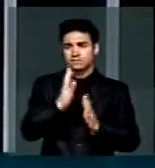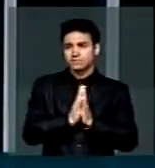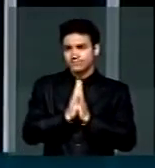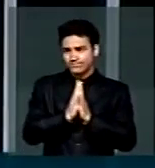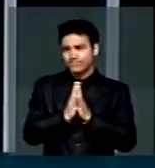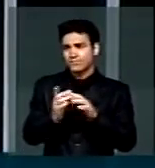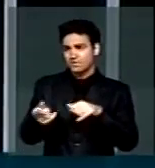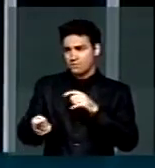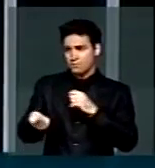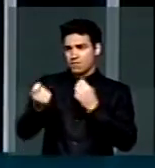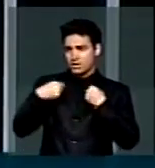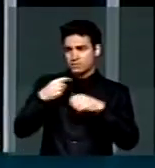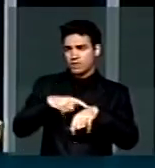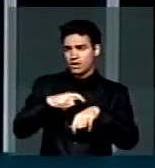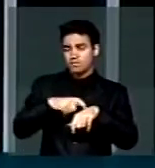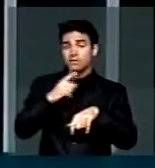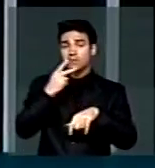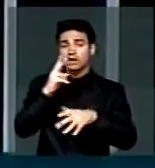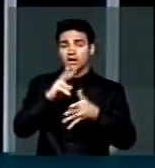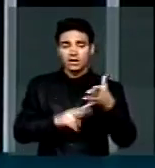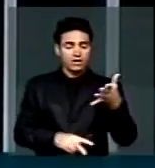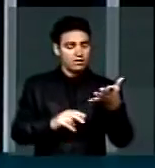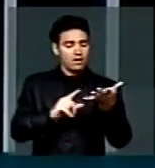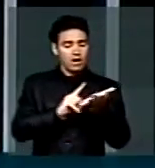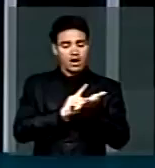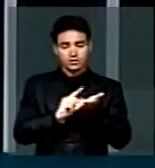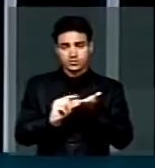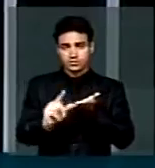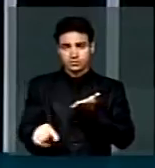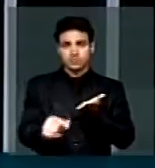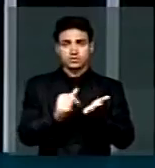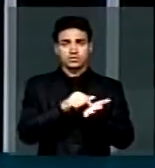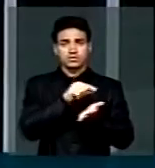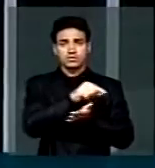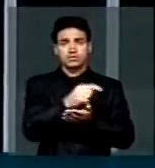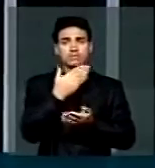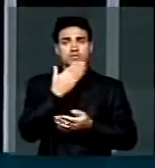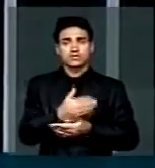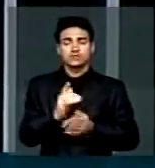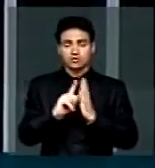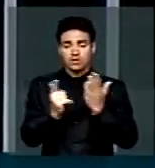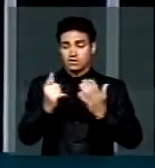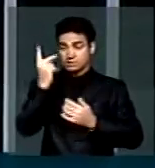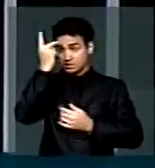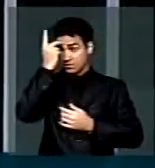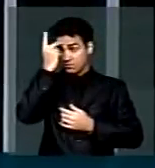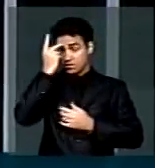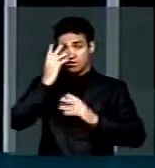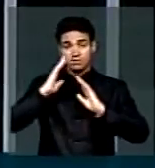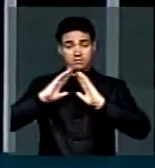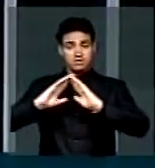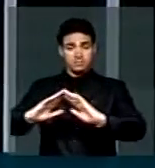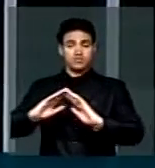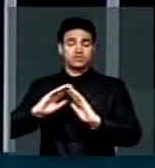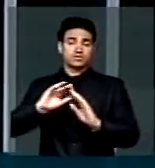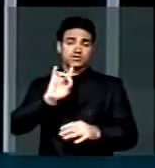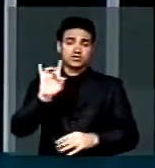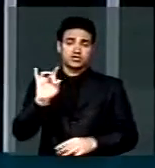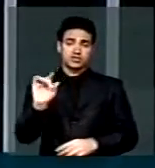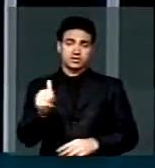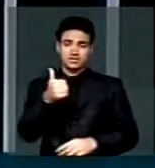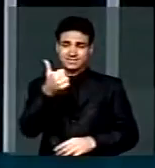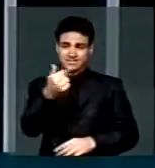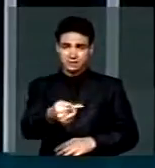um artigo publicado, pedido pela Folha de São Paulo a mim, no dia